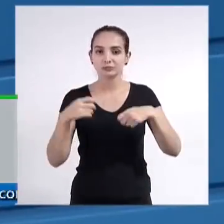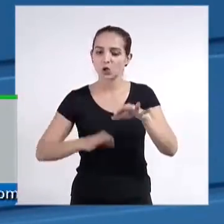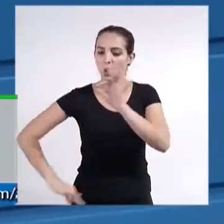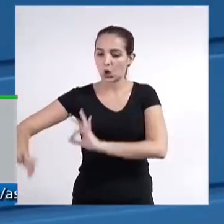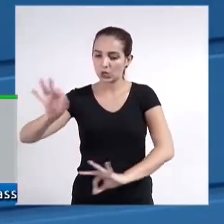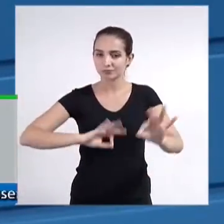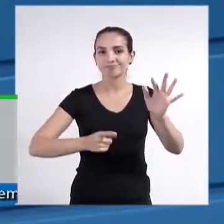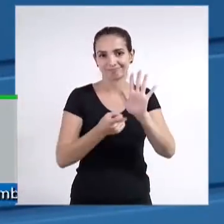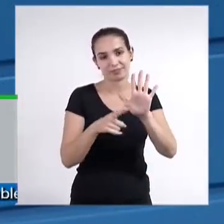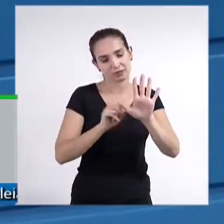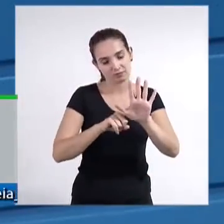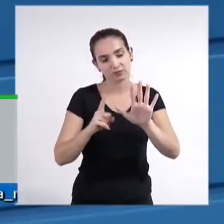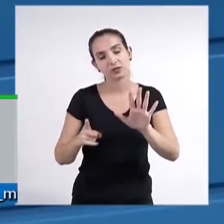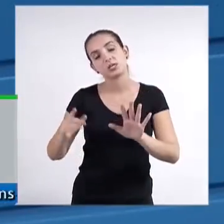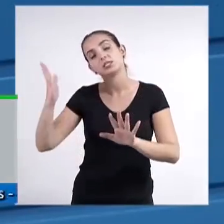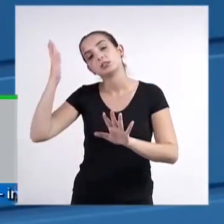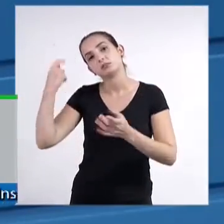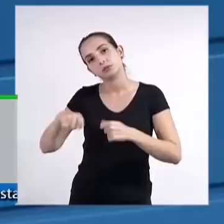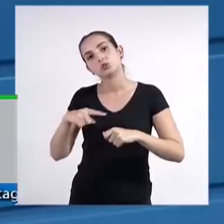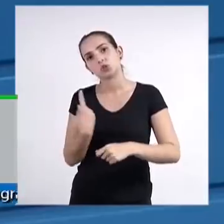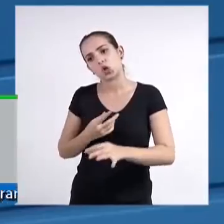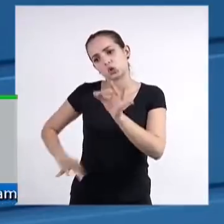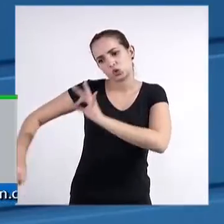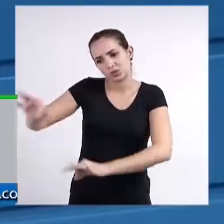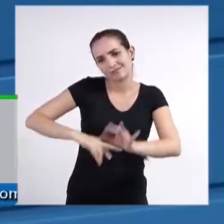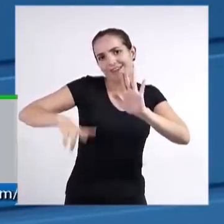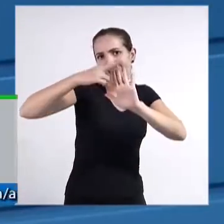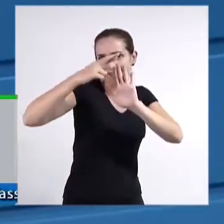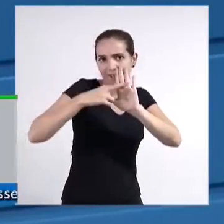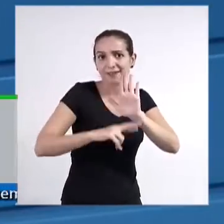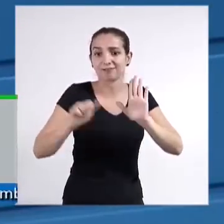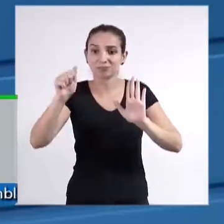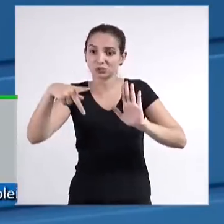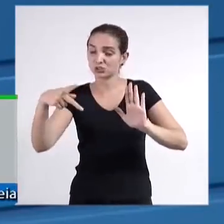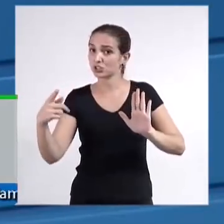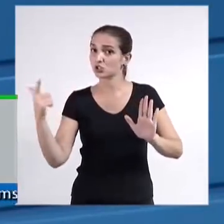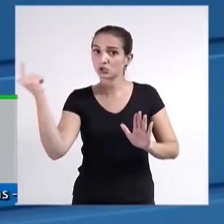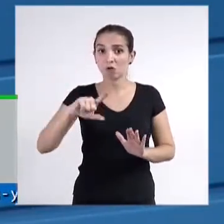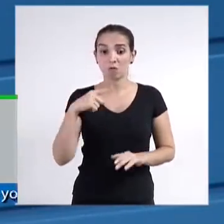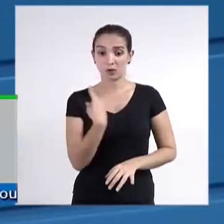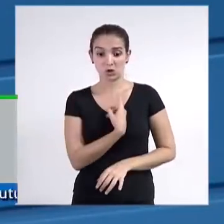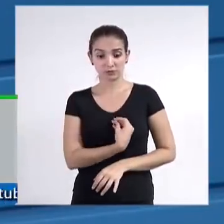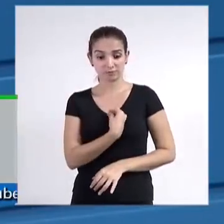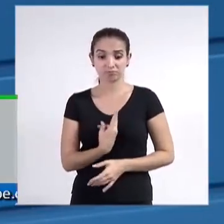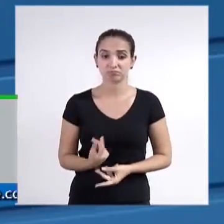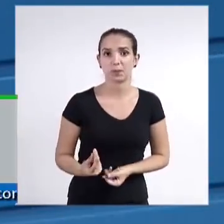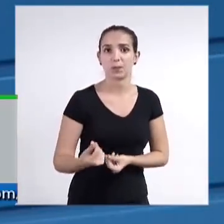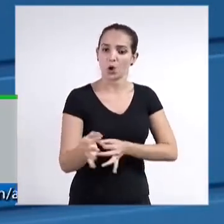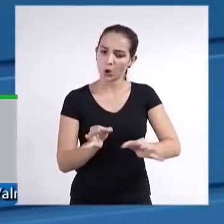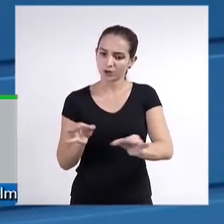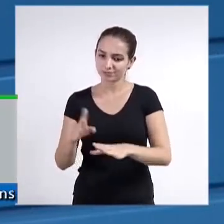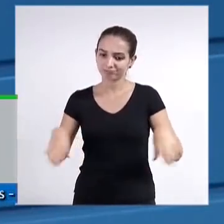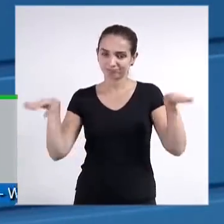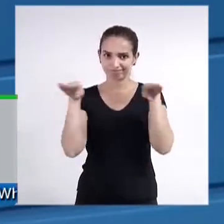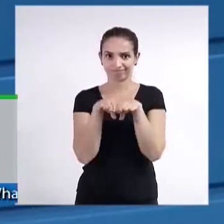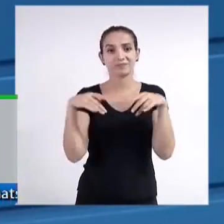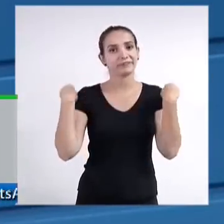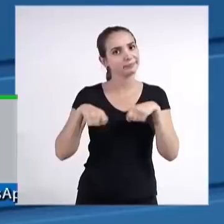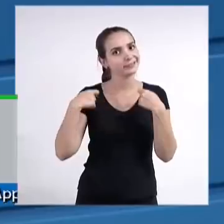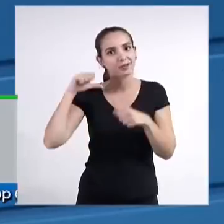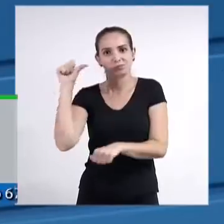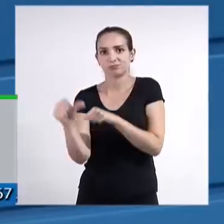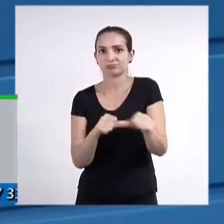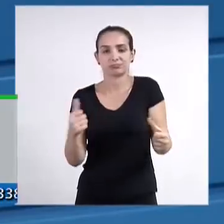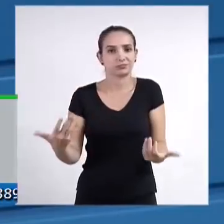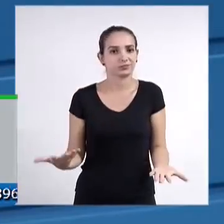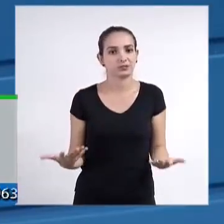da realidade. É inadmissível não ter a Previdência, mas concordo com Vossa Excelência, é preciso que tenha a